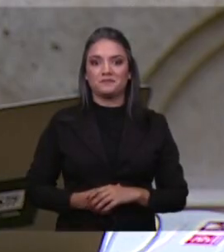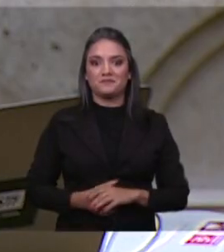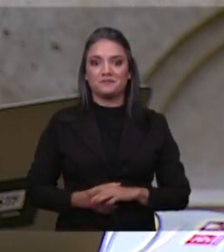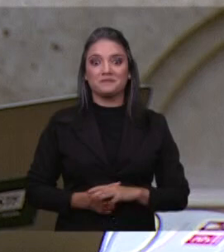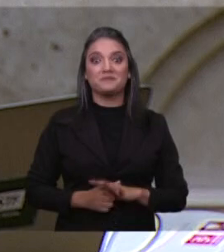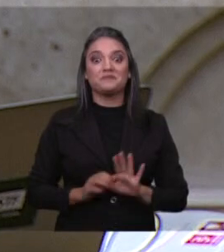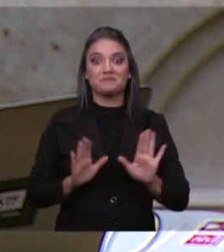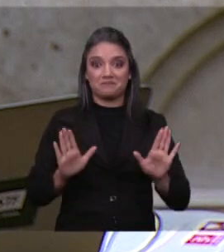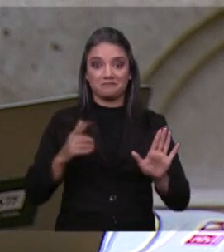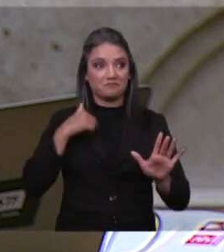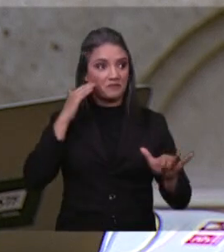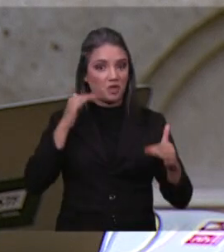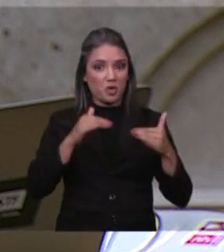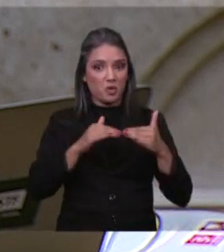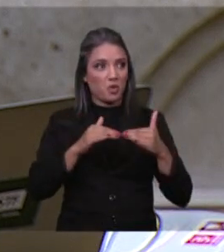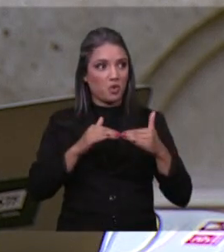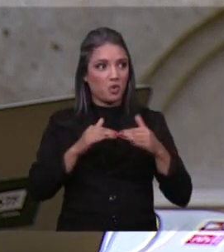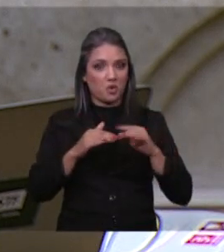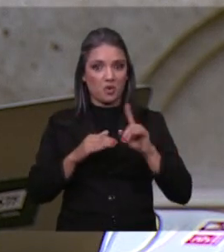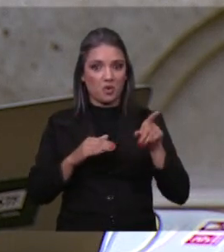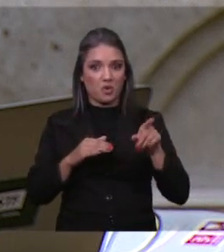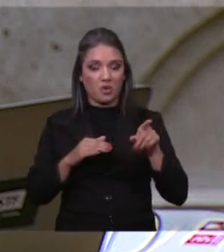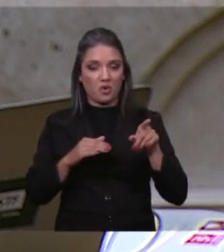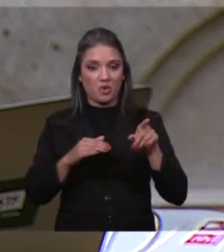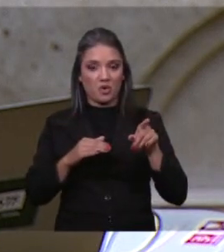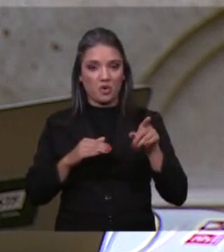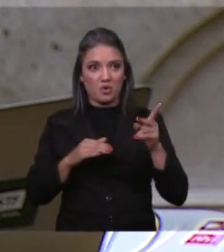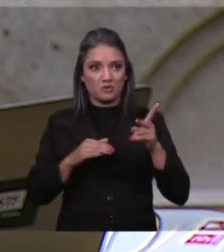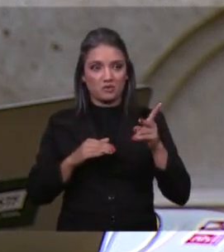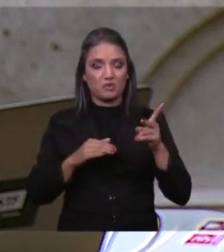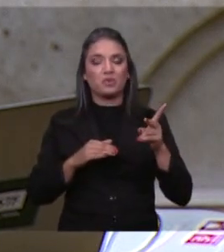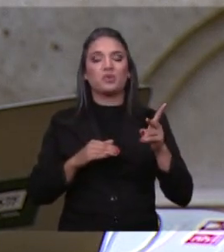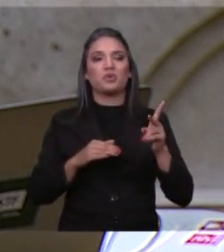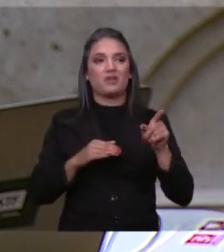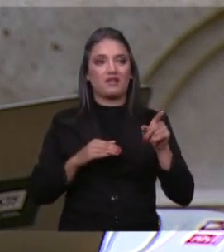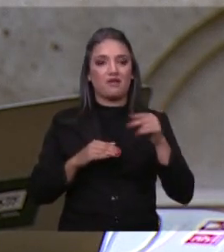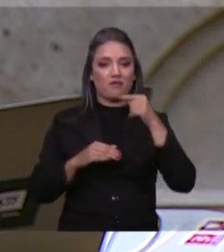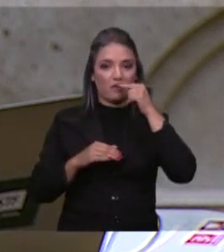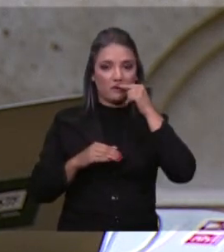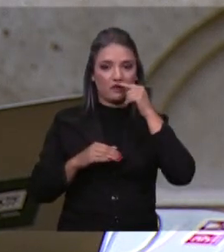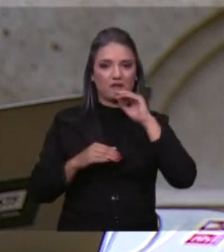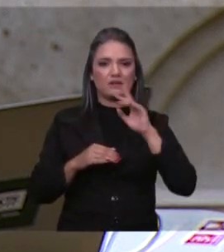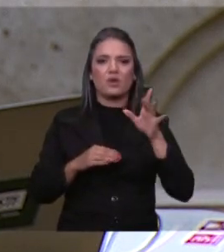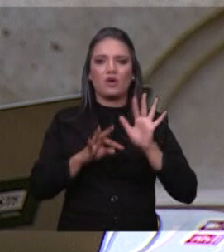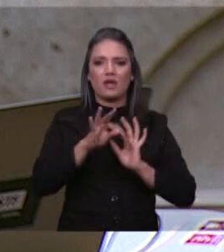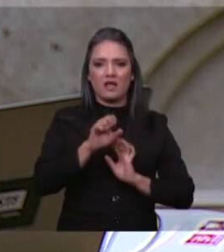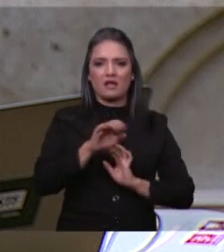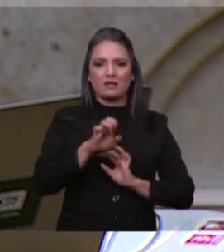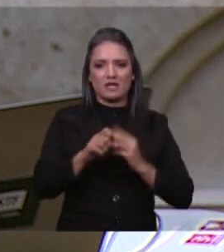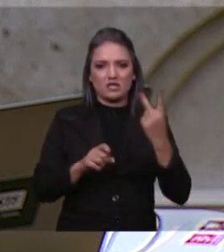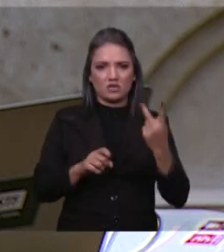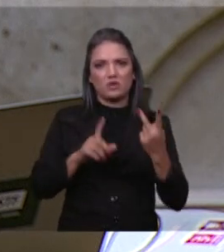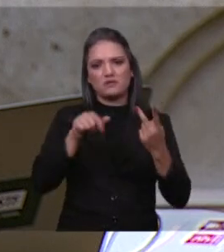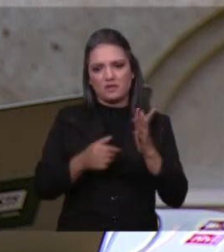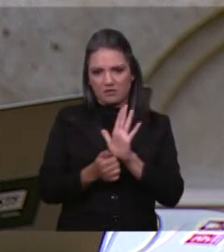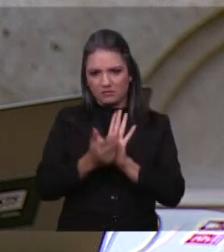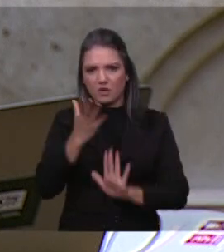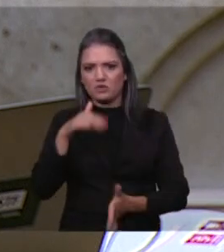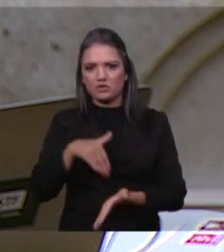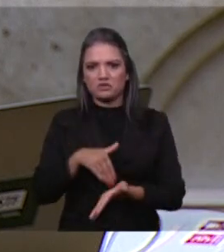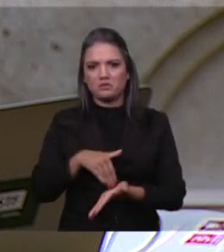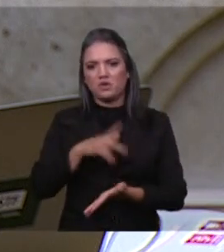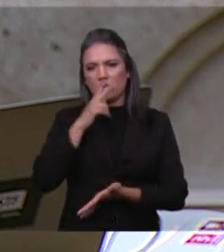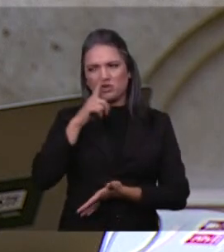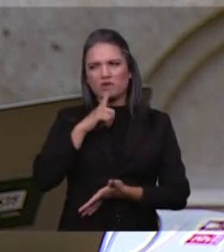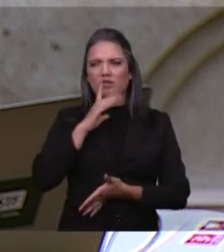Eu quero dizer que eu concordo com a tese 2. A questão é, a tese 2 é a do quórum. Acho até que nós temos precedente